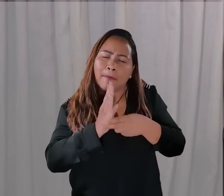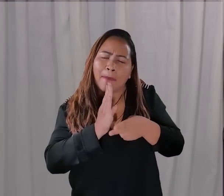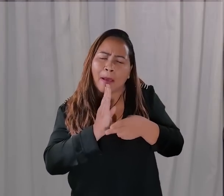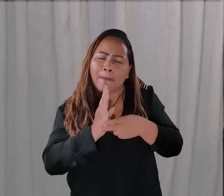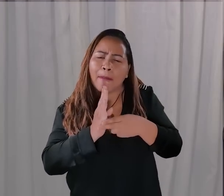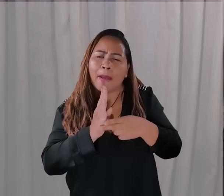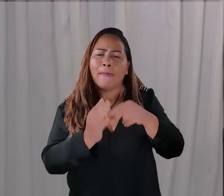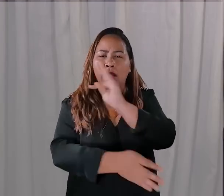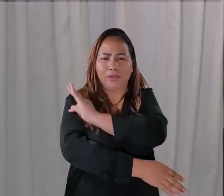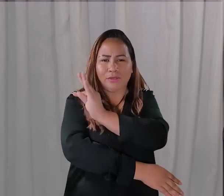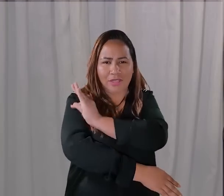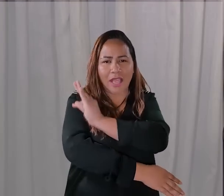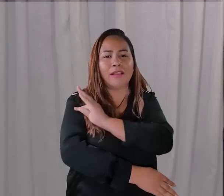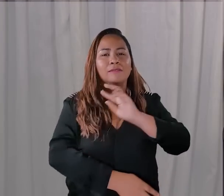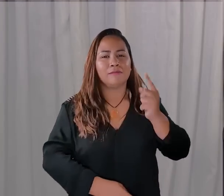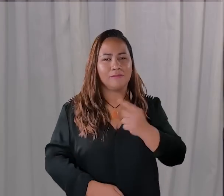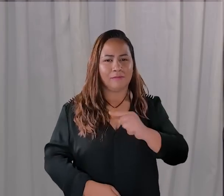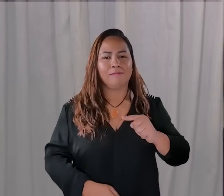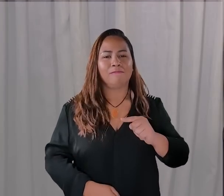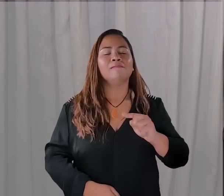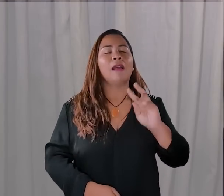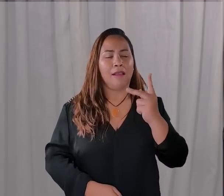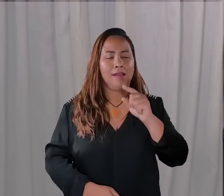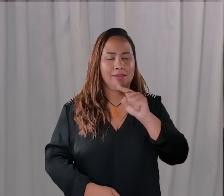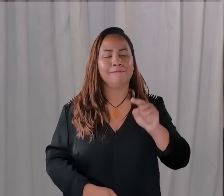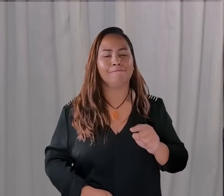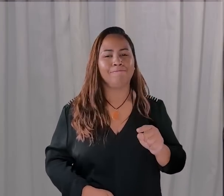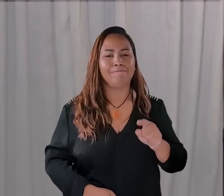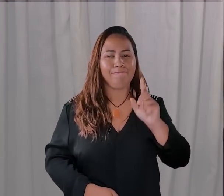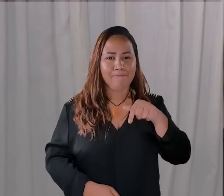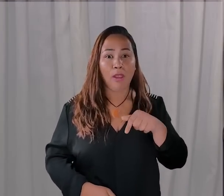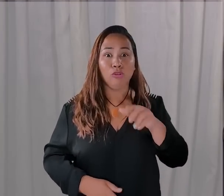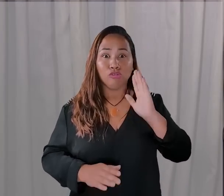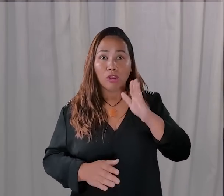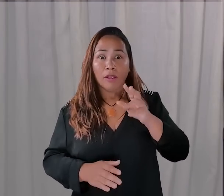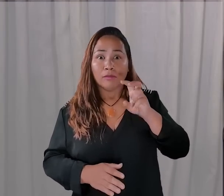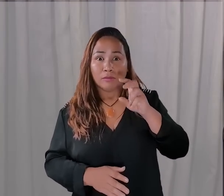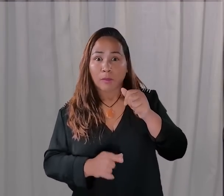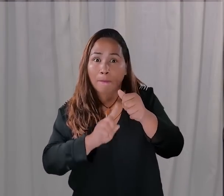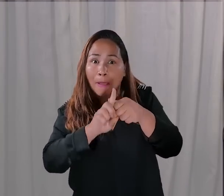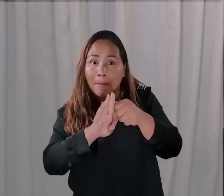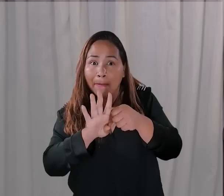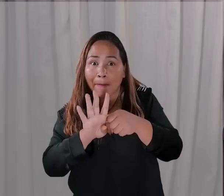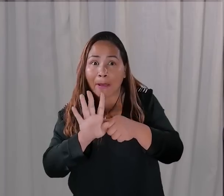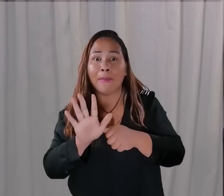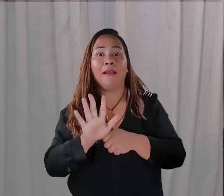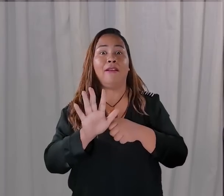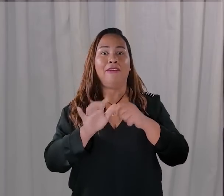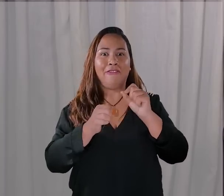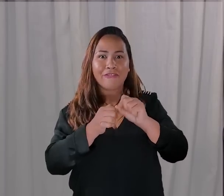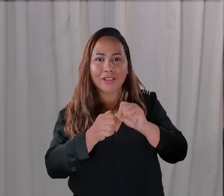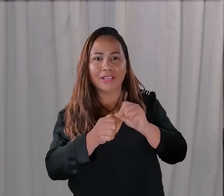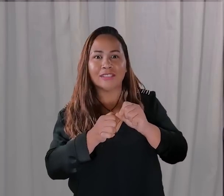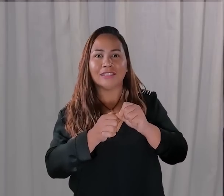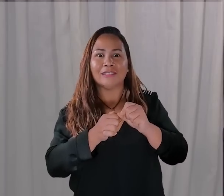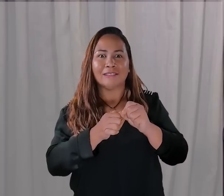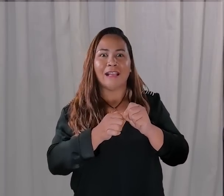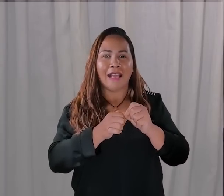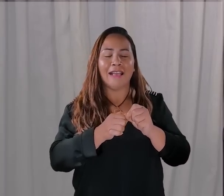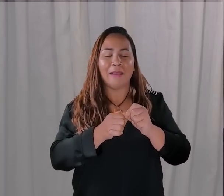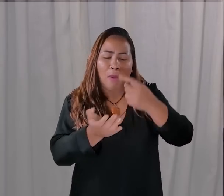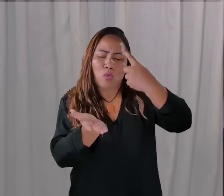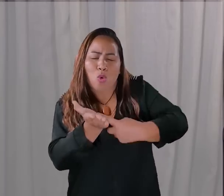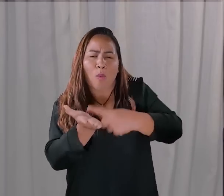e eu cocriei meu primeiro apartamento já num bairro nobre, com o valor do aluguel que eu queria pagar, na data que eu